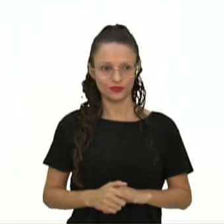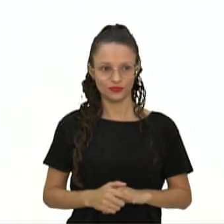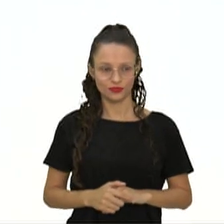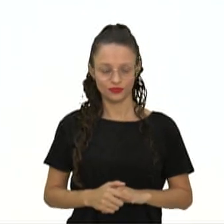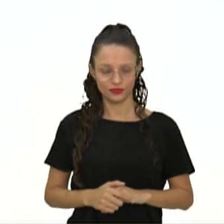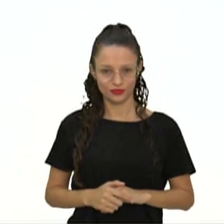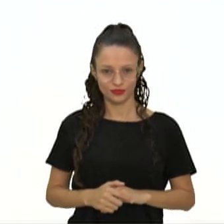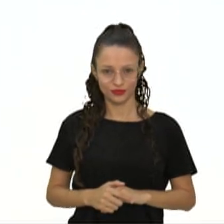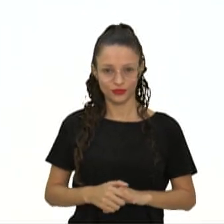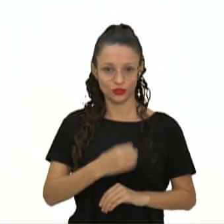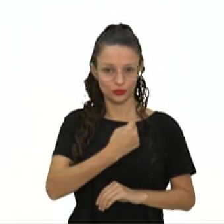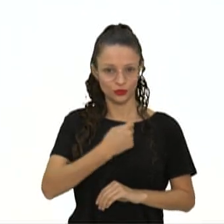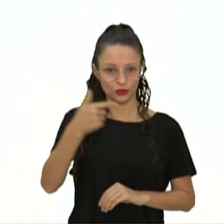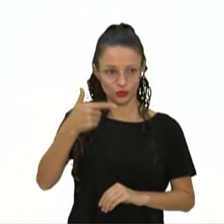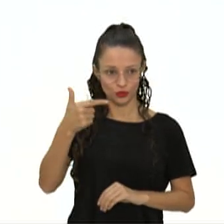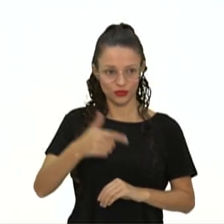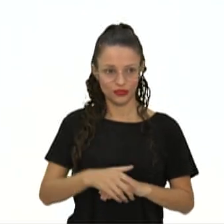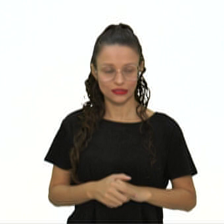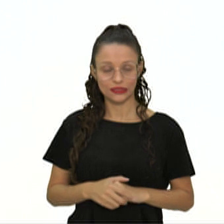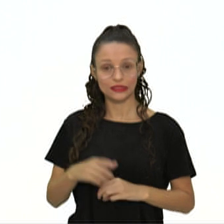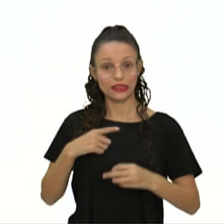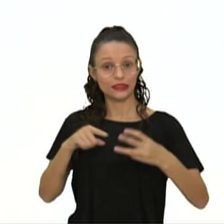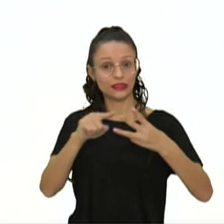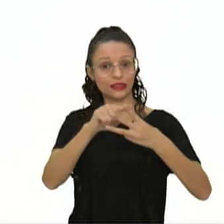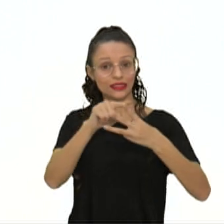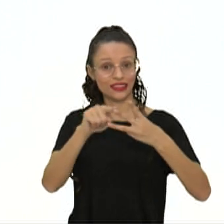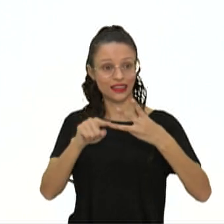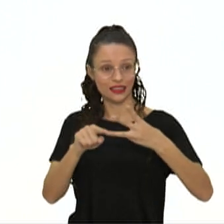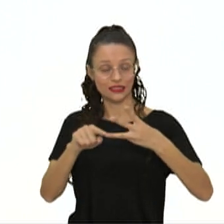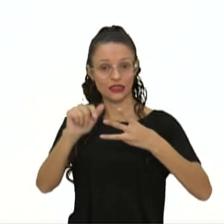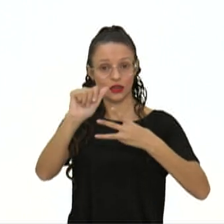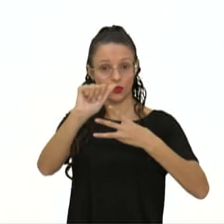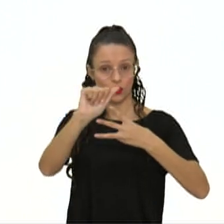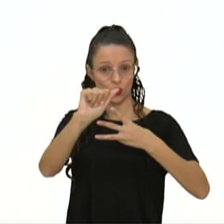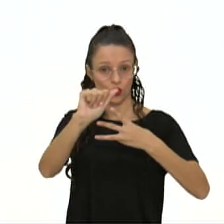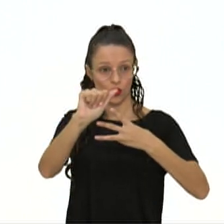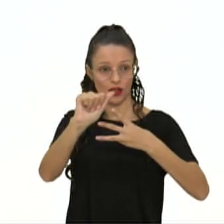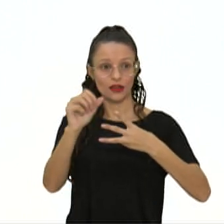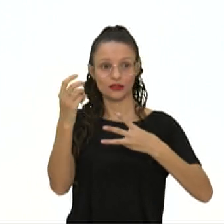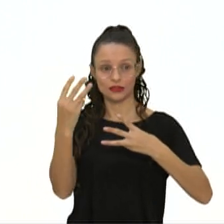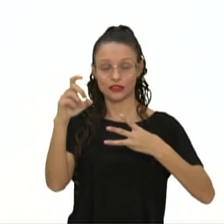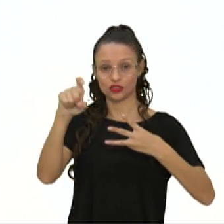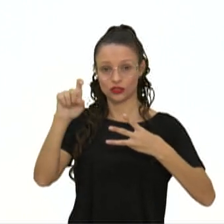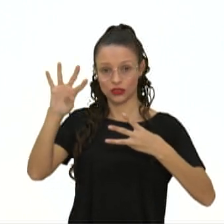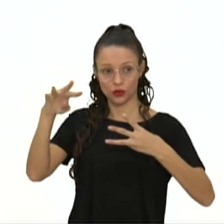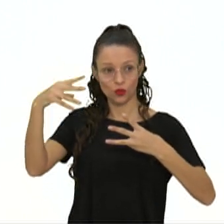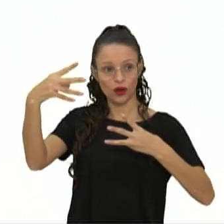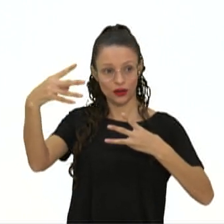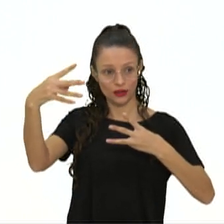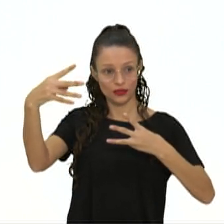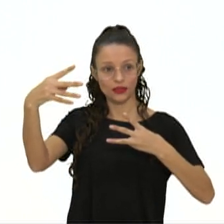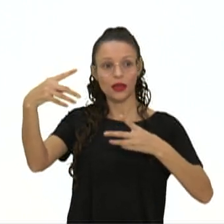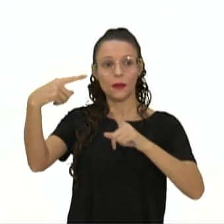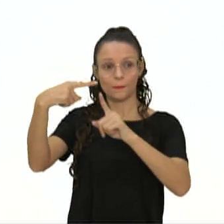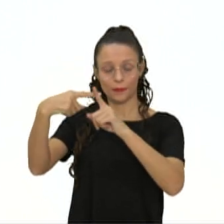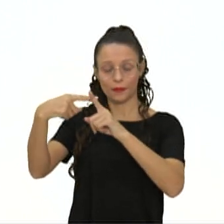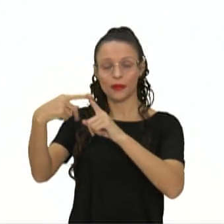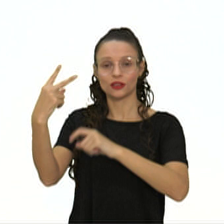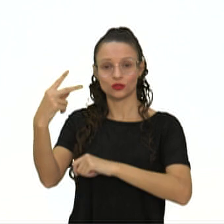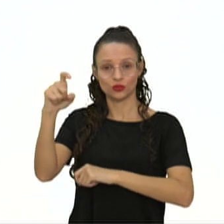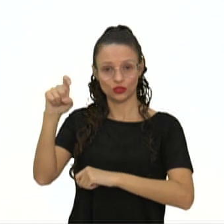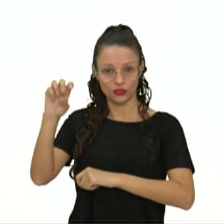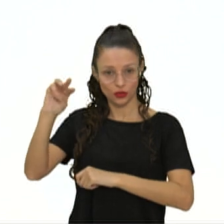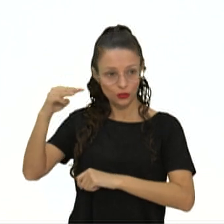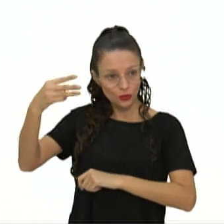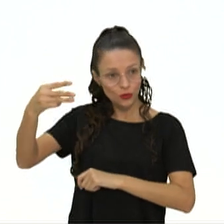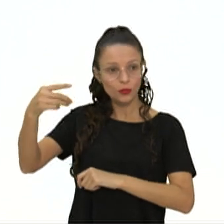No exercício 2, você tem 3 polinômios. O polinômio A, que é 3x à quarta, mais 2x ao